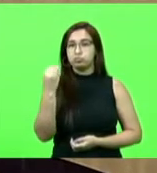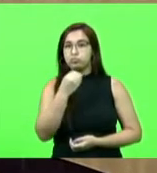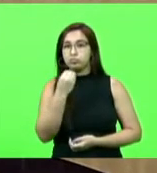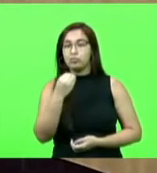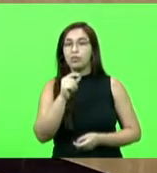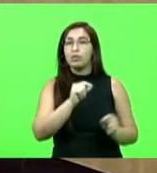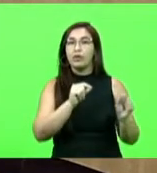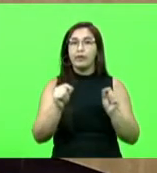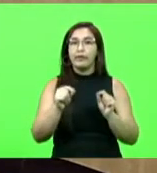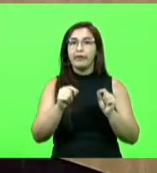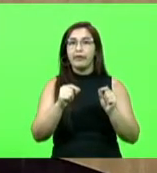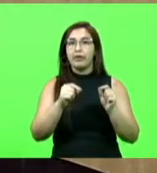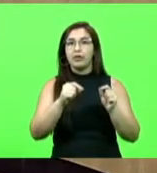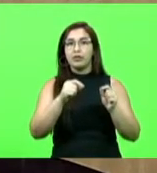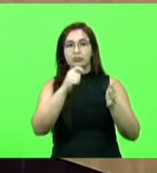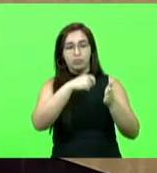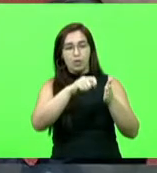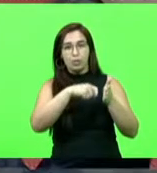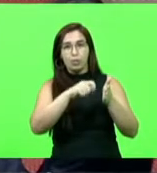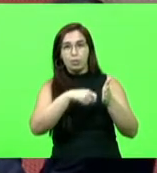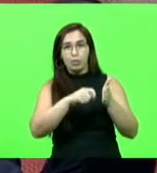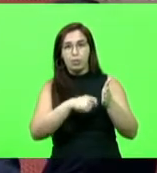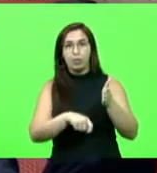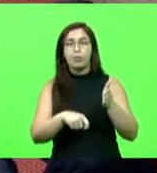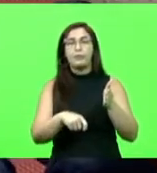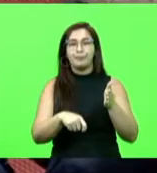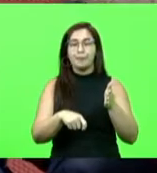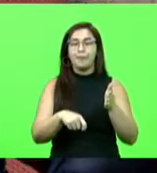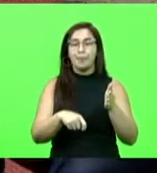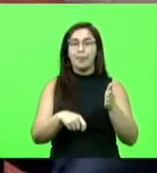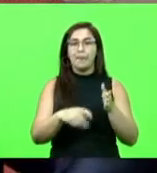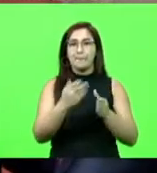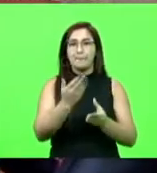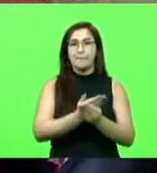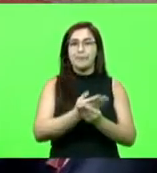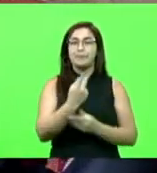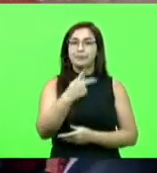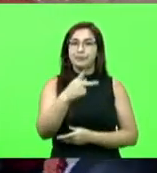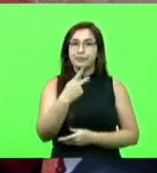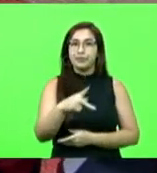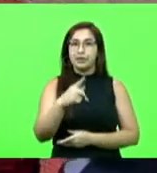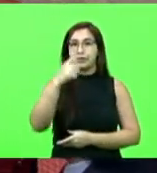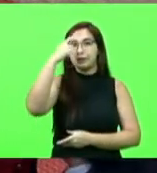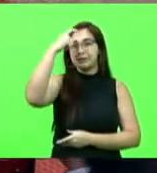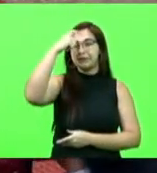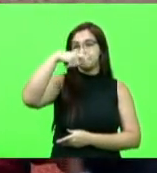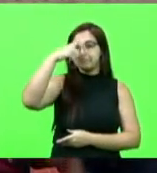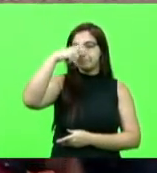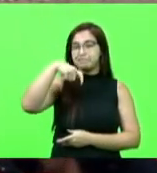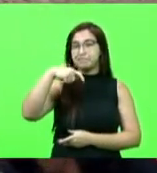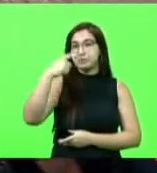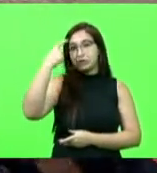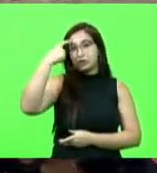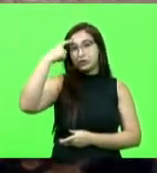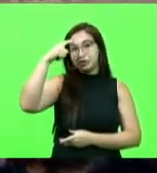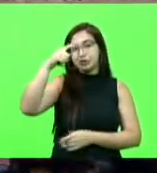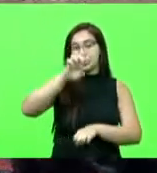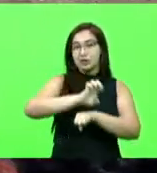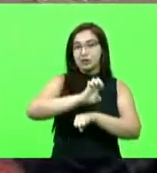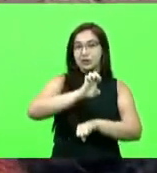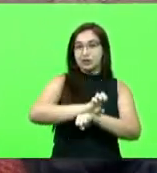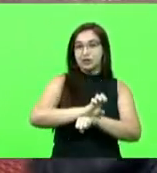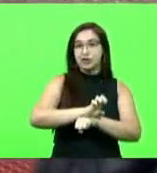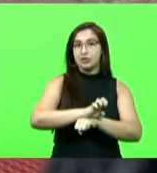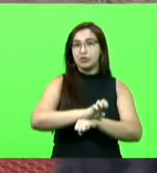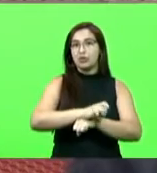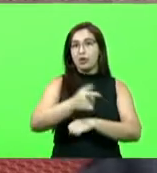desse projeto do deputado Maurício Scudillac, que institui o Dia Estadual da Conscientização sobre a Esclerose